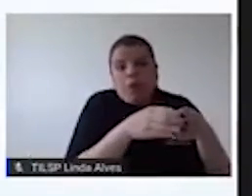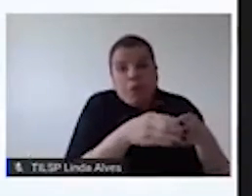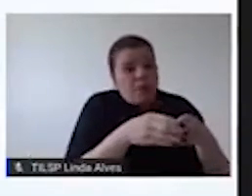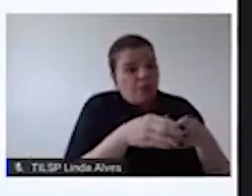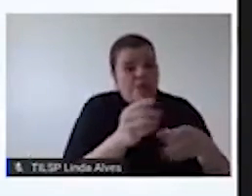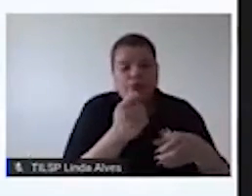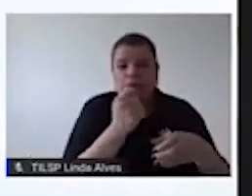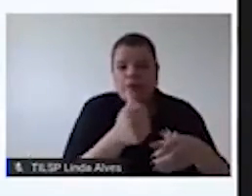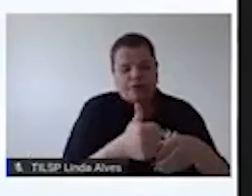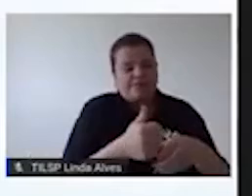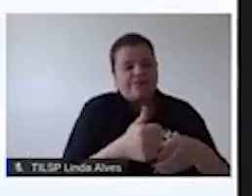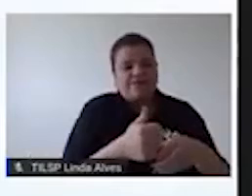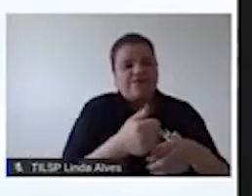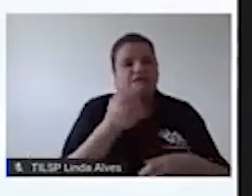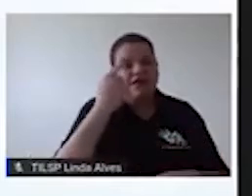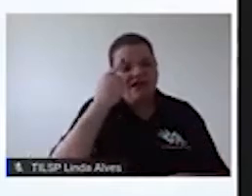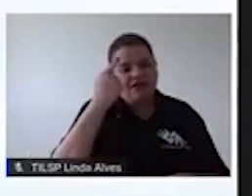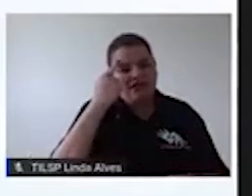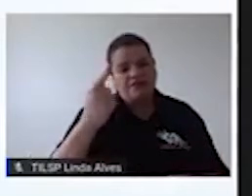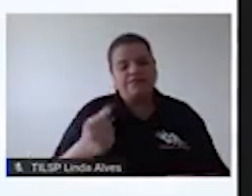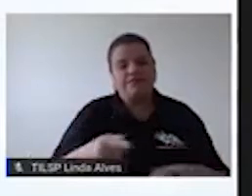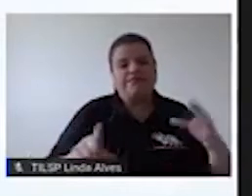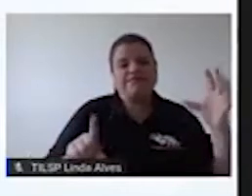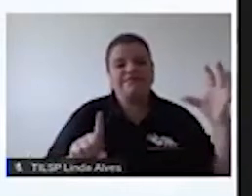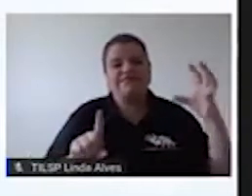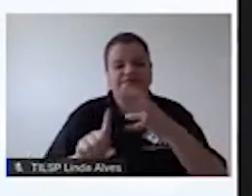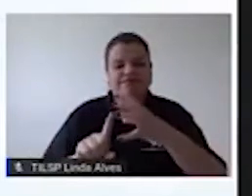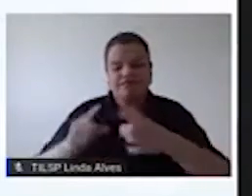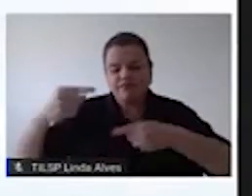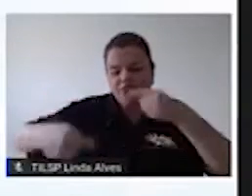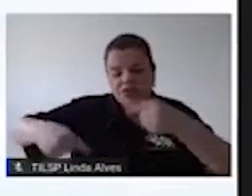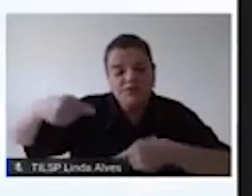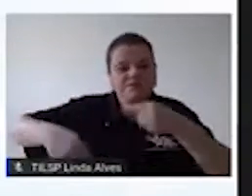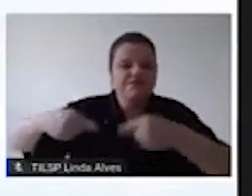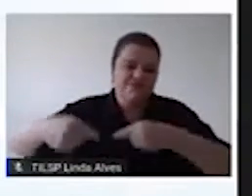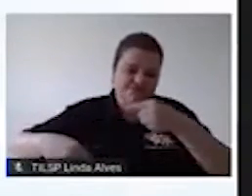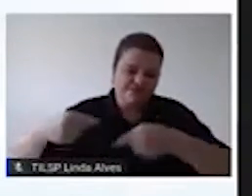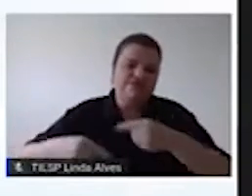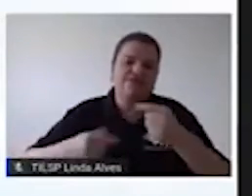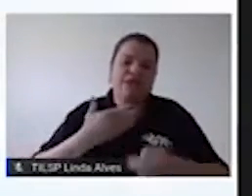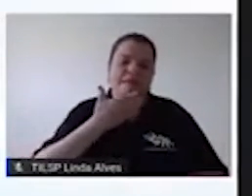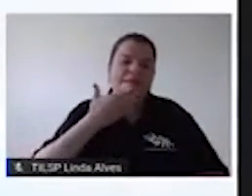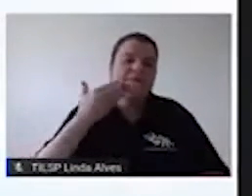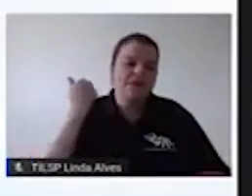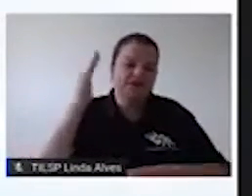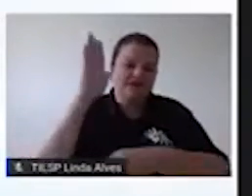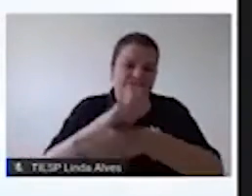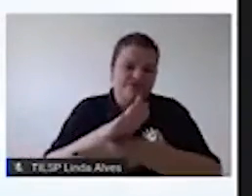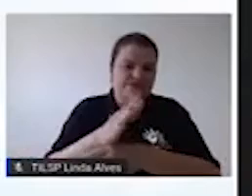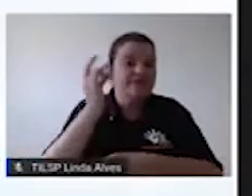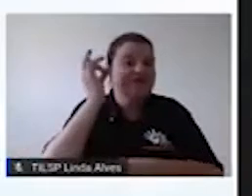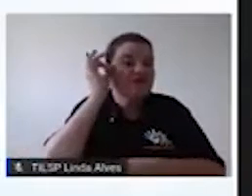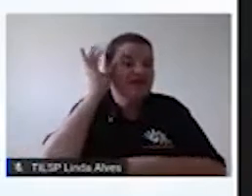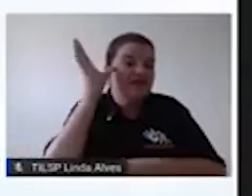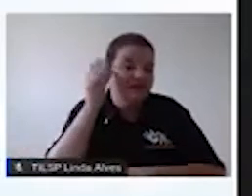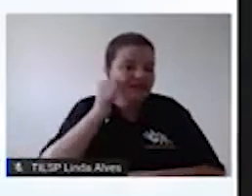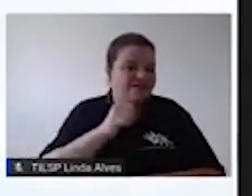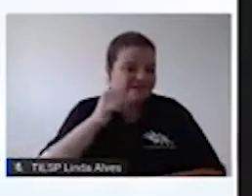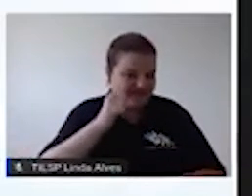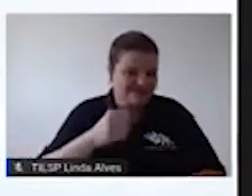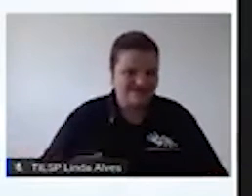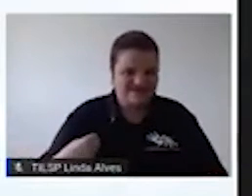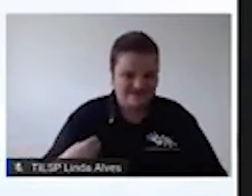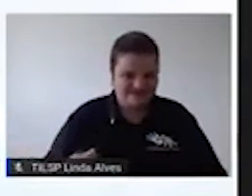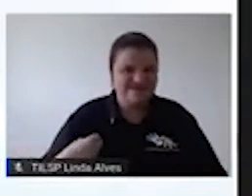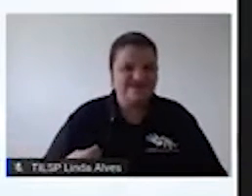opinião, impacta diretamente nas políticas públicas que poderiam facilitar um pouco mais a vida das mulheres,